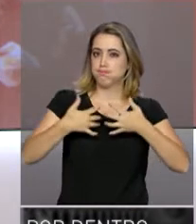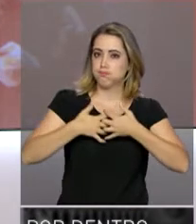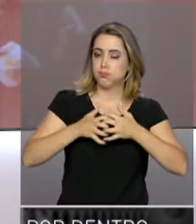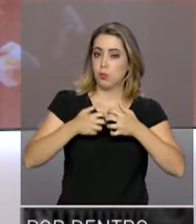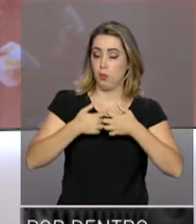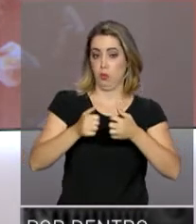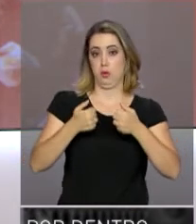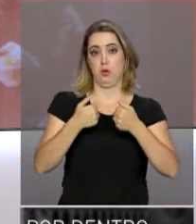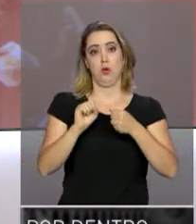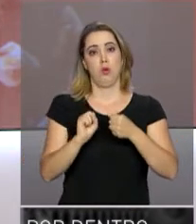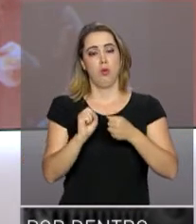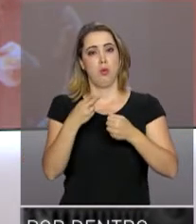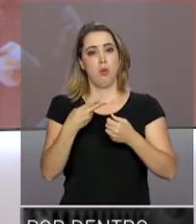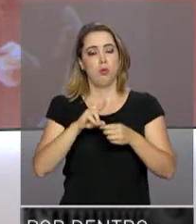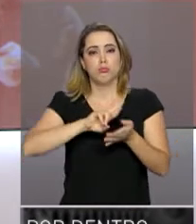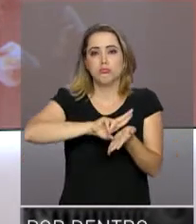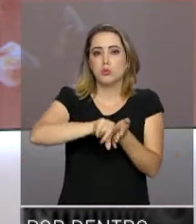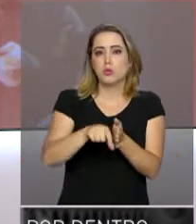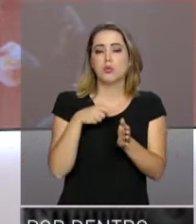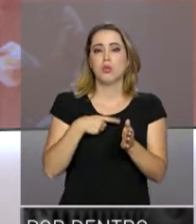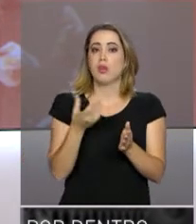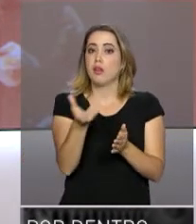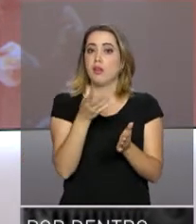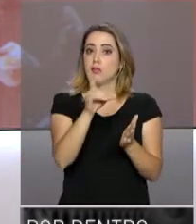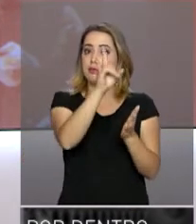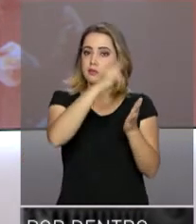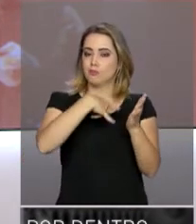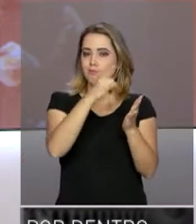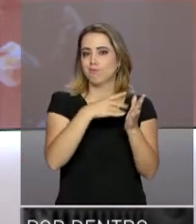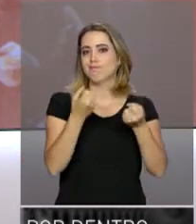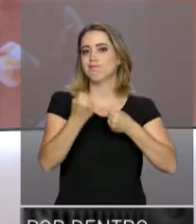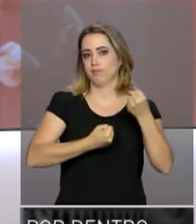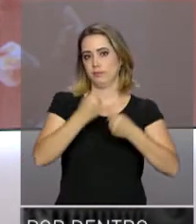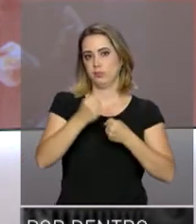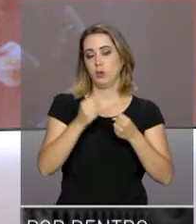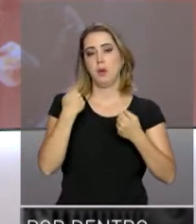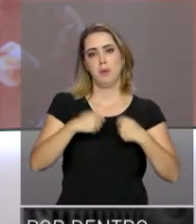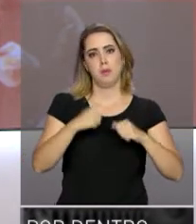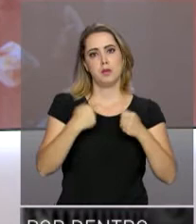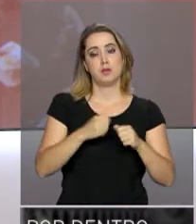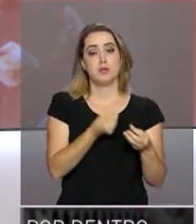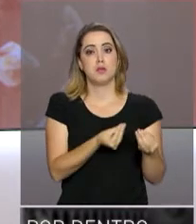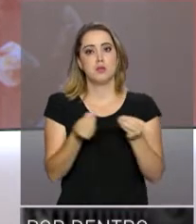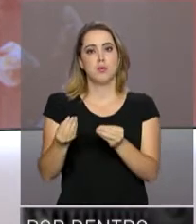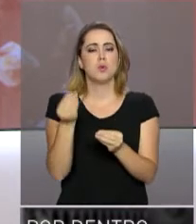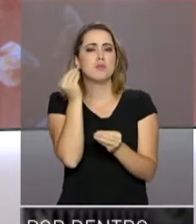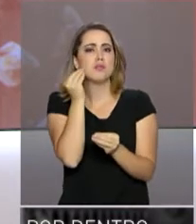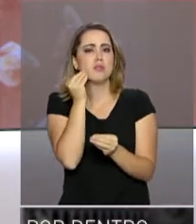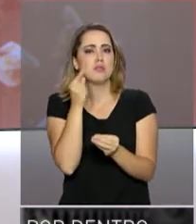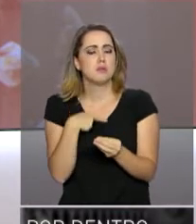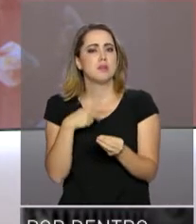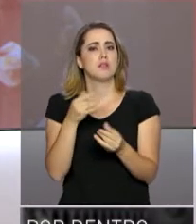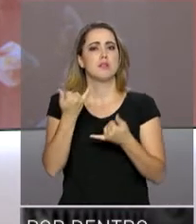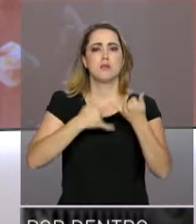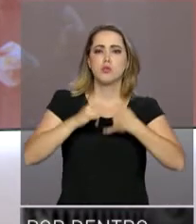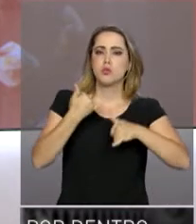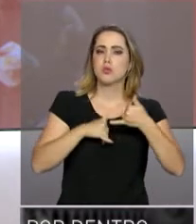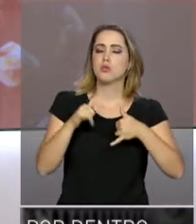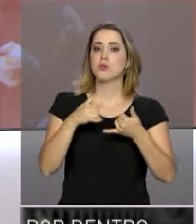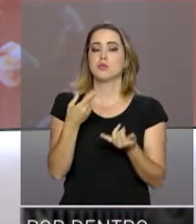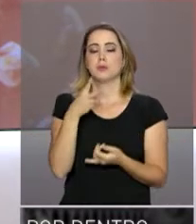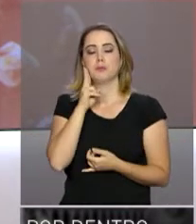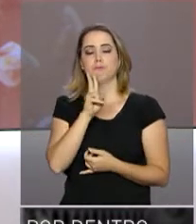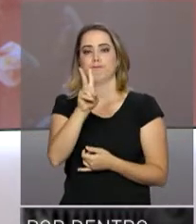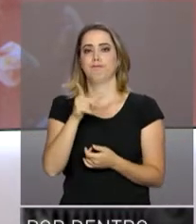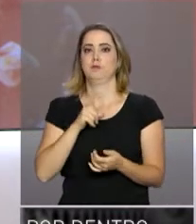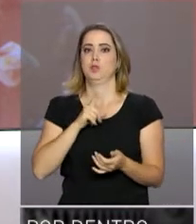a carteira ou querem renovar o documento de habilitação precisam apresentar exames toxicológicos. Esse tipo de análise